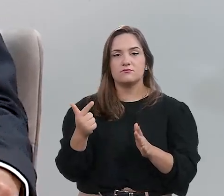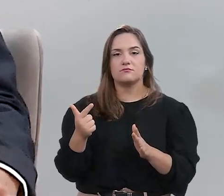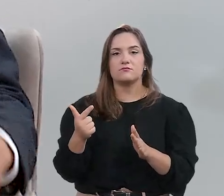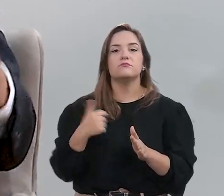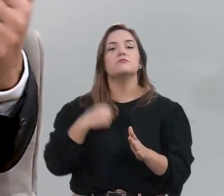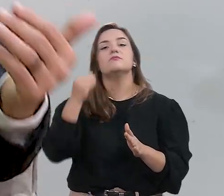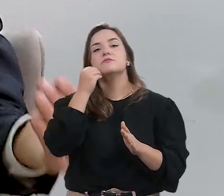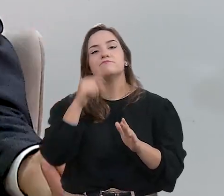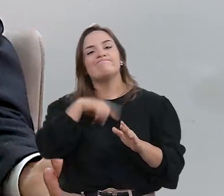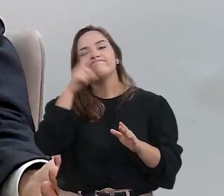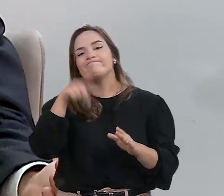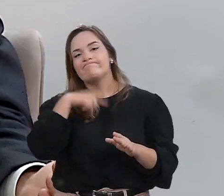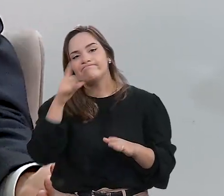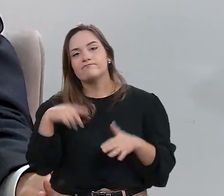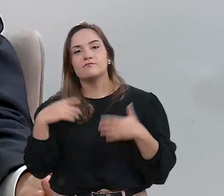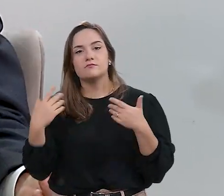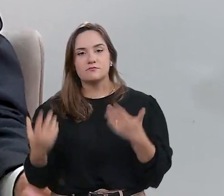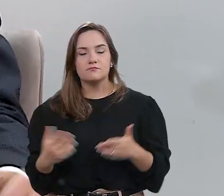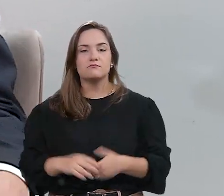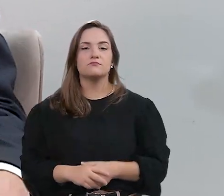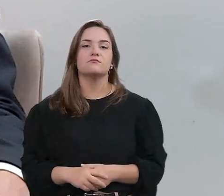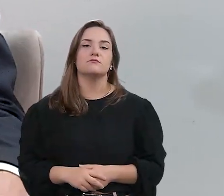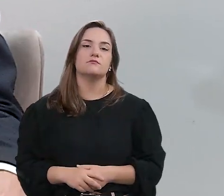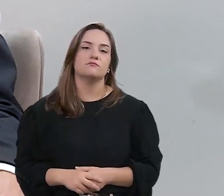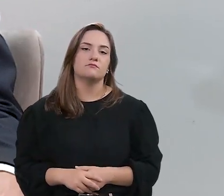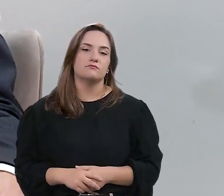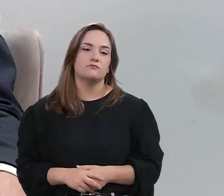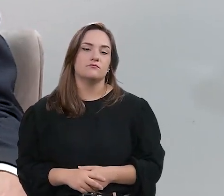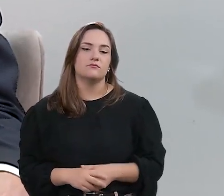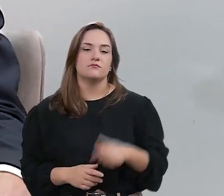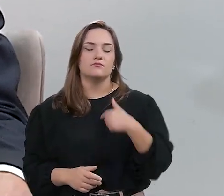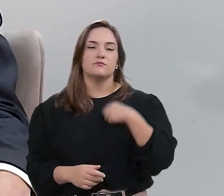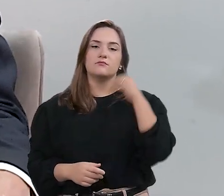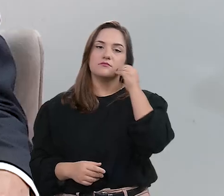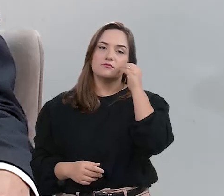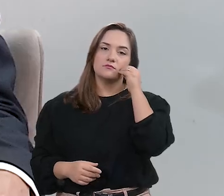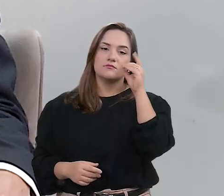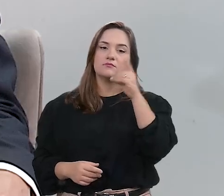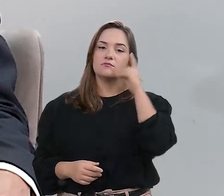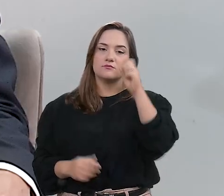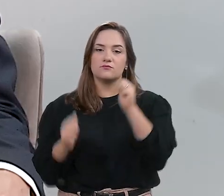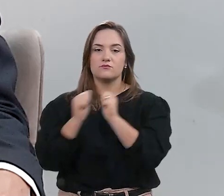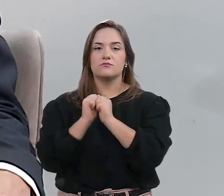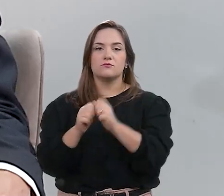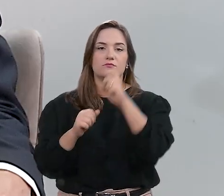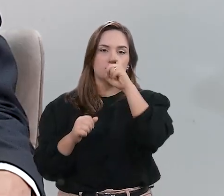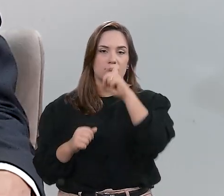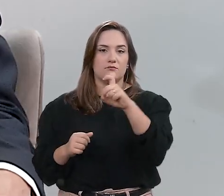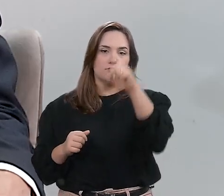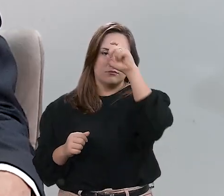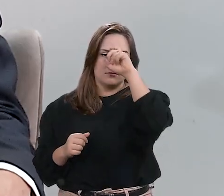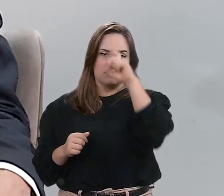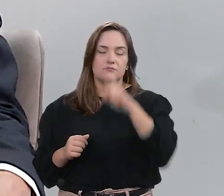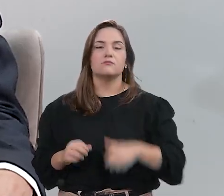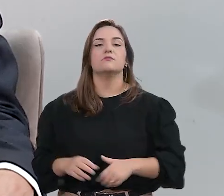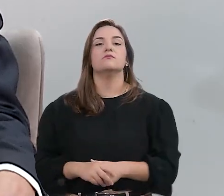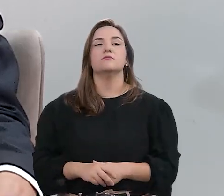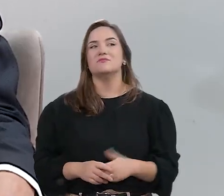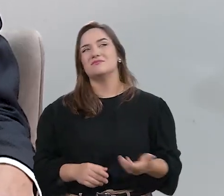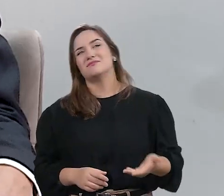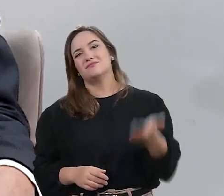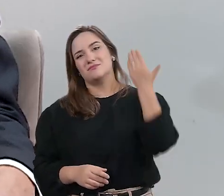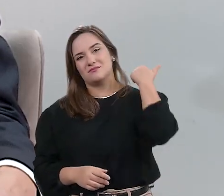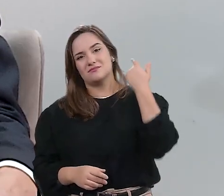como candidato, também não fui eleito, né? Disputei a eleição junto com o deputado Zeca do PT,